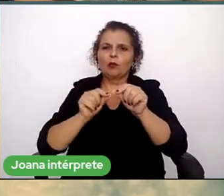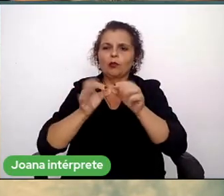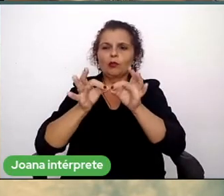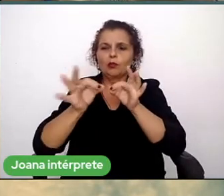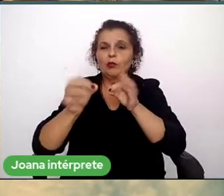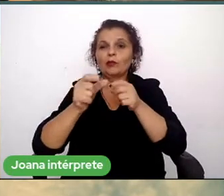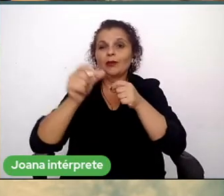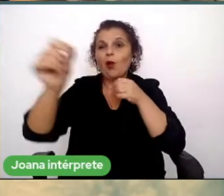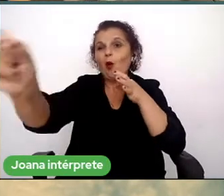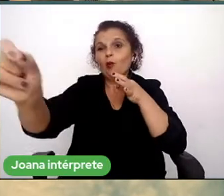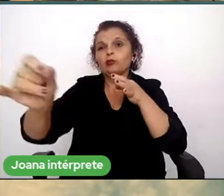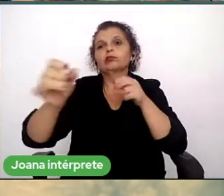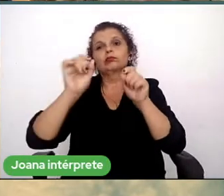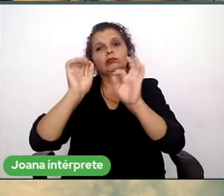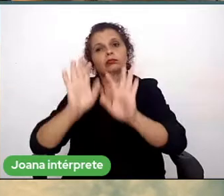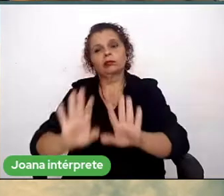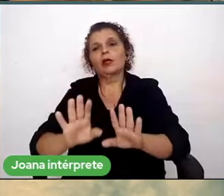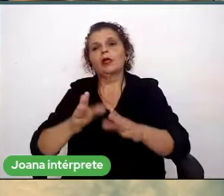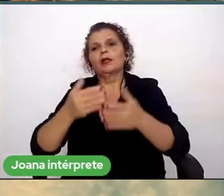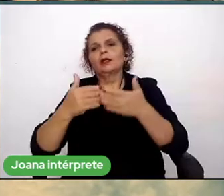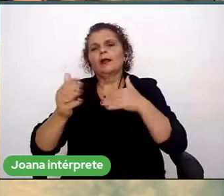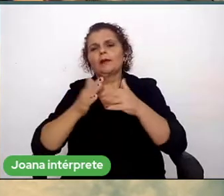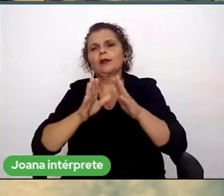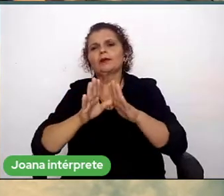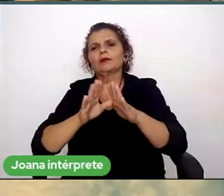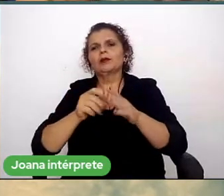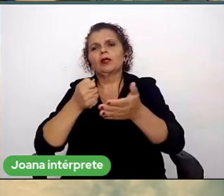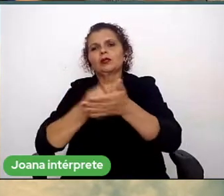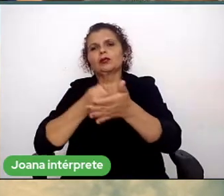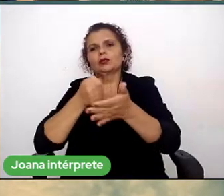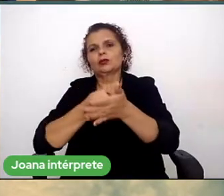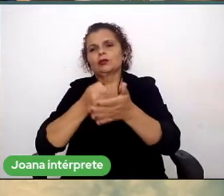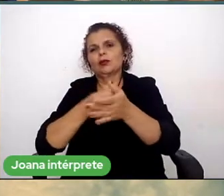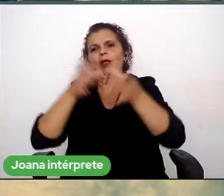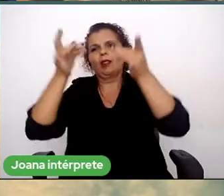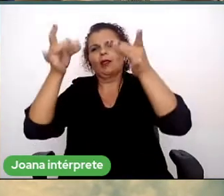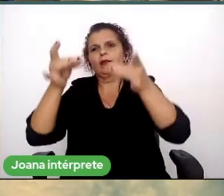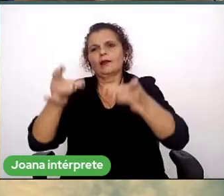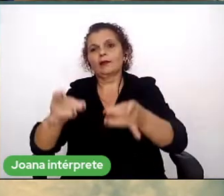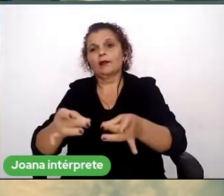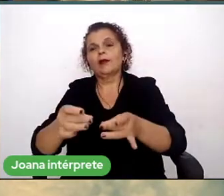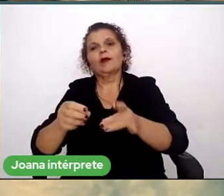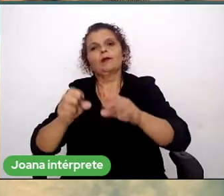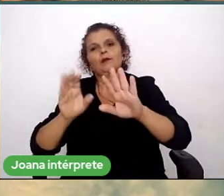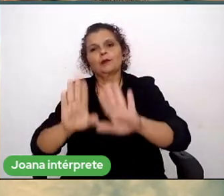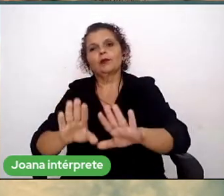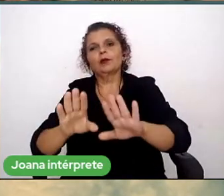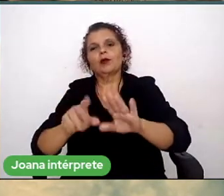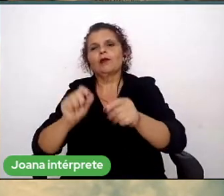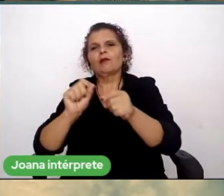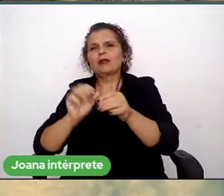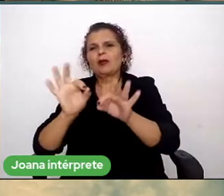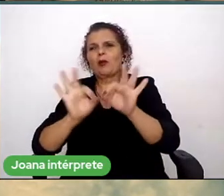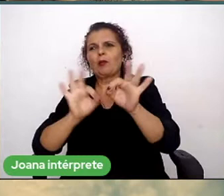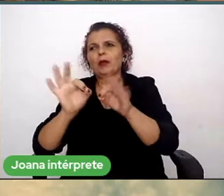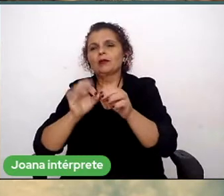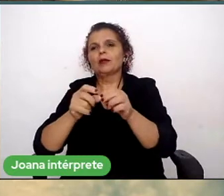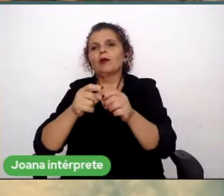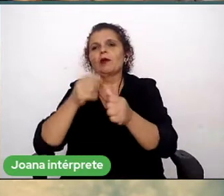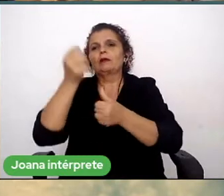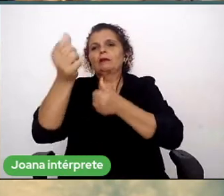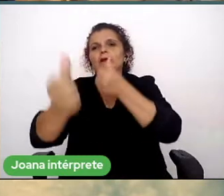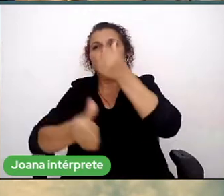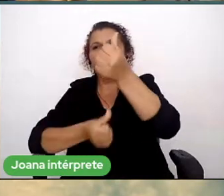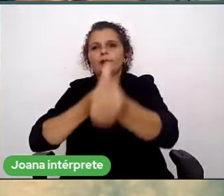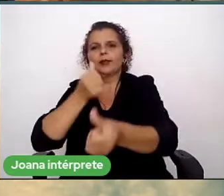longo prazo cada uma dessas dimensões vai seja um nível de detalhes então o nosso cuidado aqui é não fazer um planejamento de um semestre por